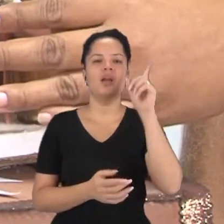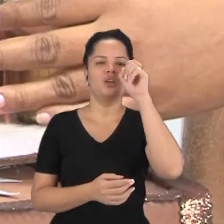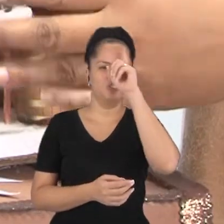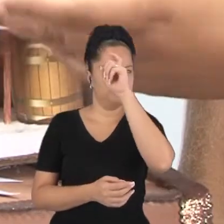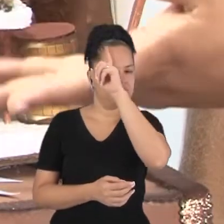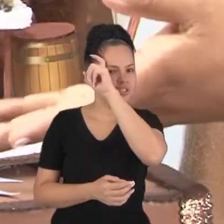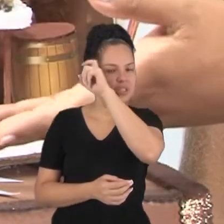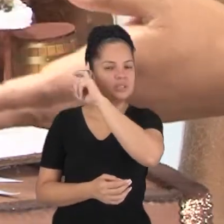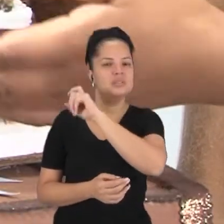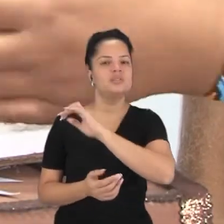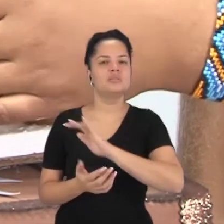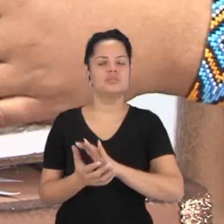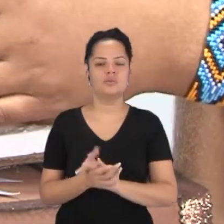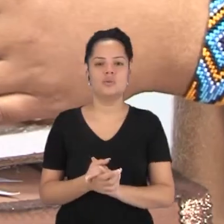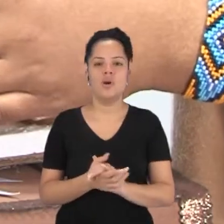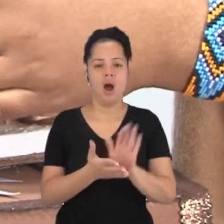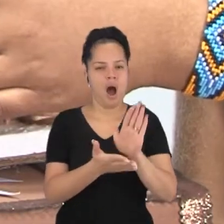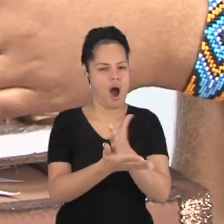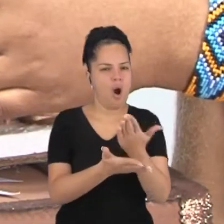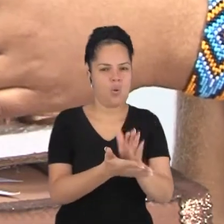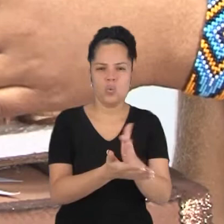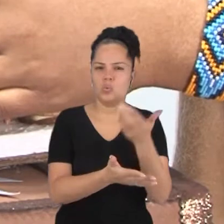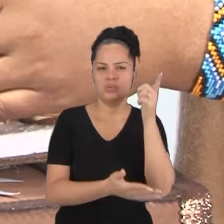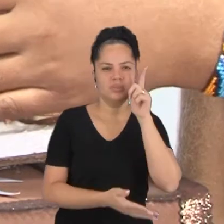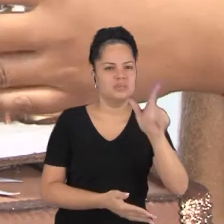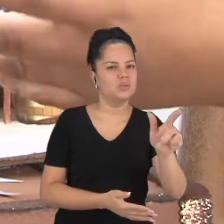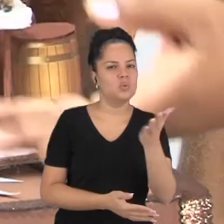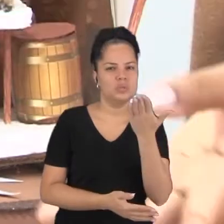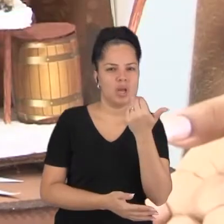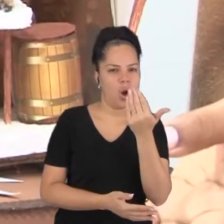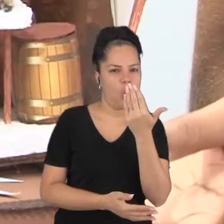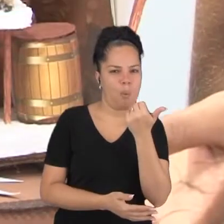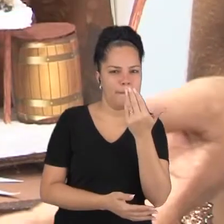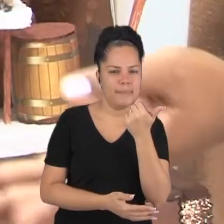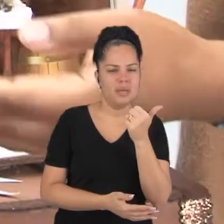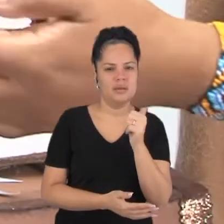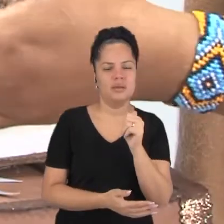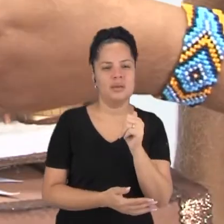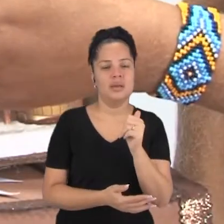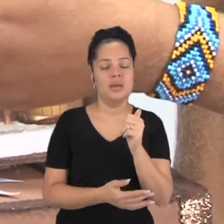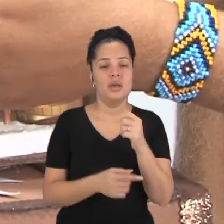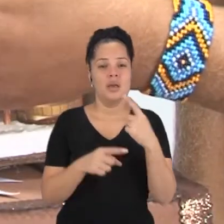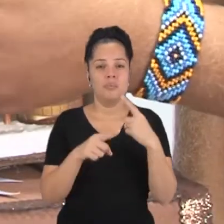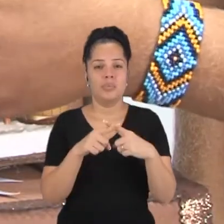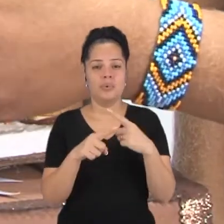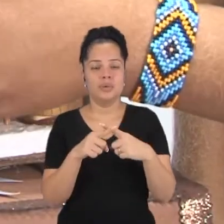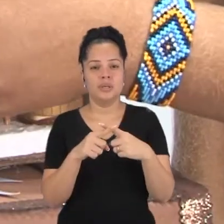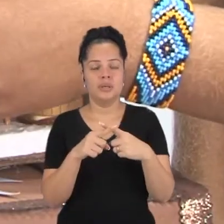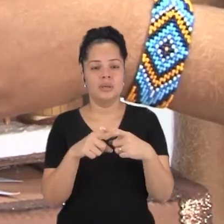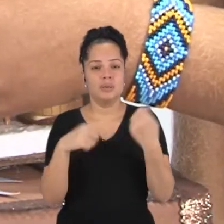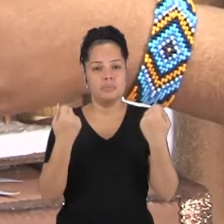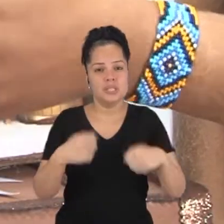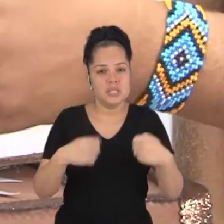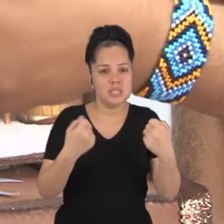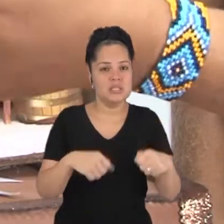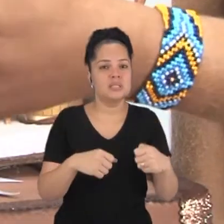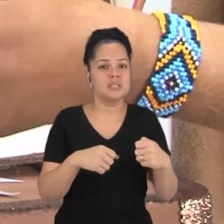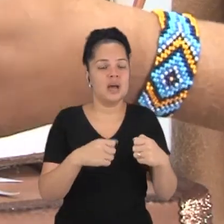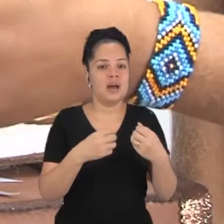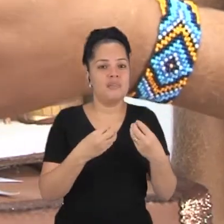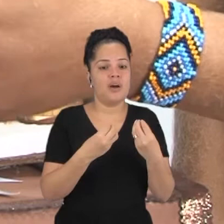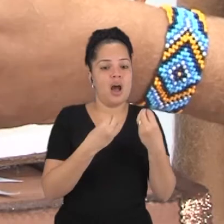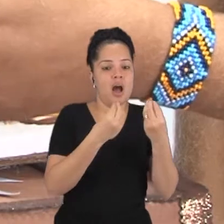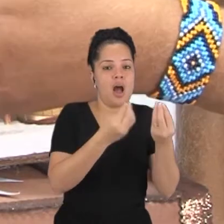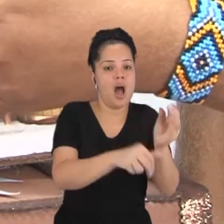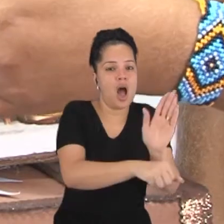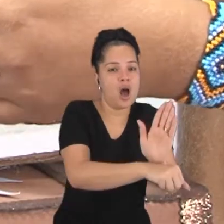alimentos e muitos não se alimentavam e acabavam dando prioridade para aqueles que, né, que estavam doentes